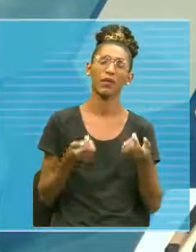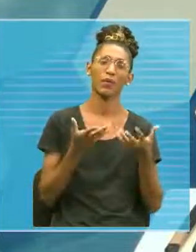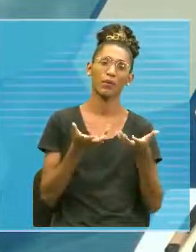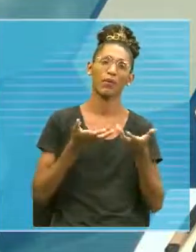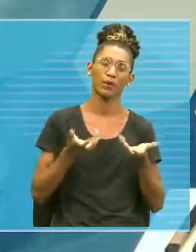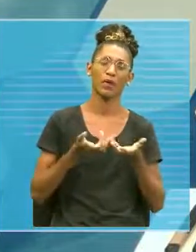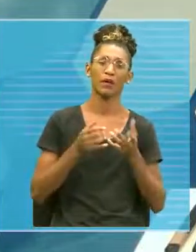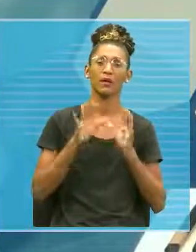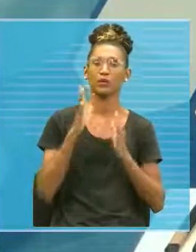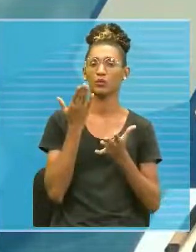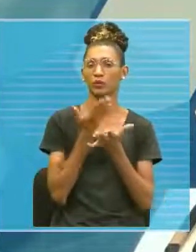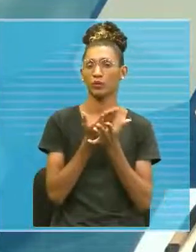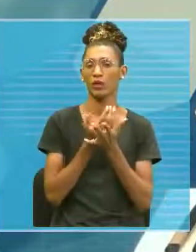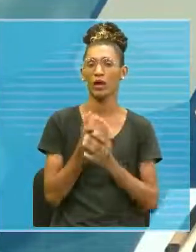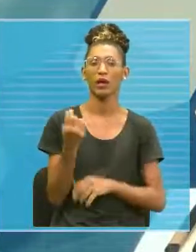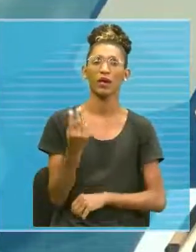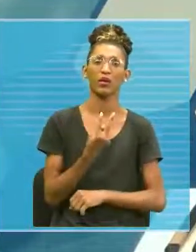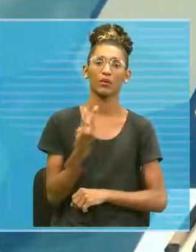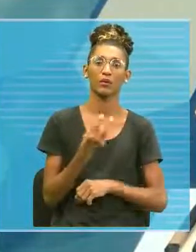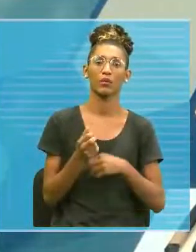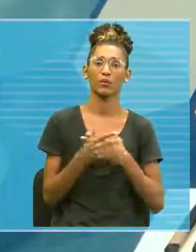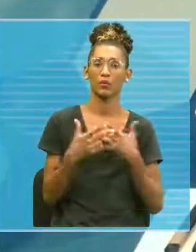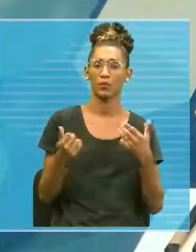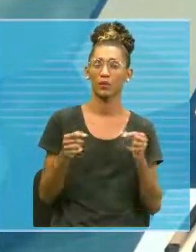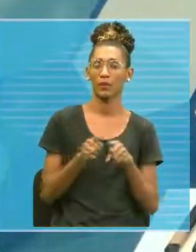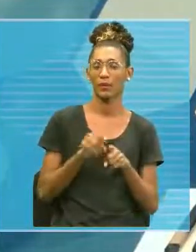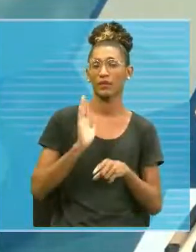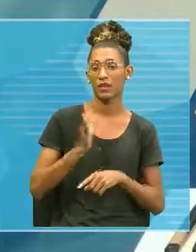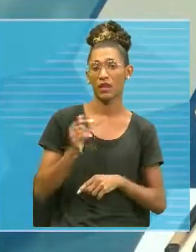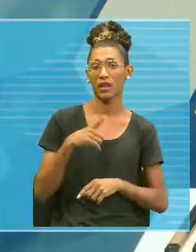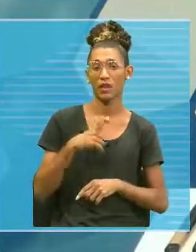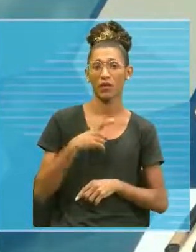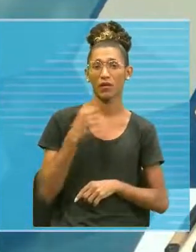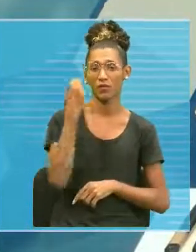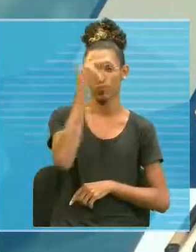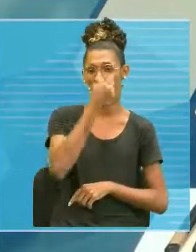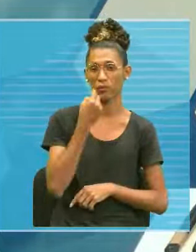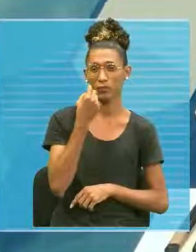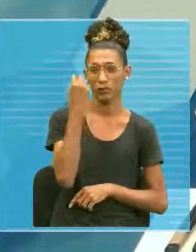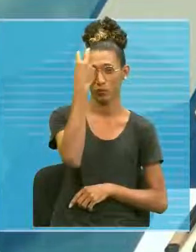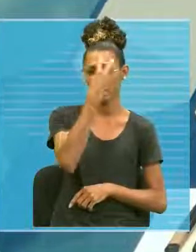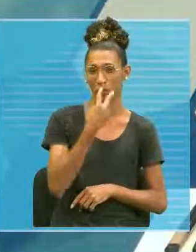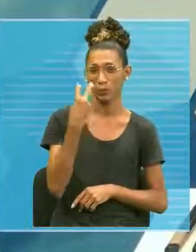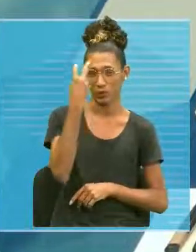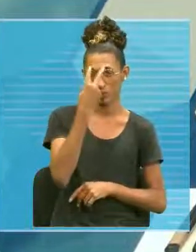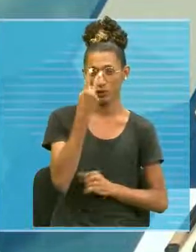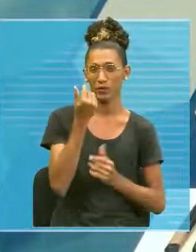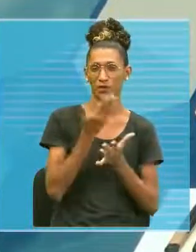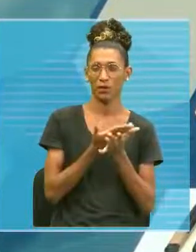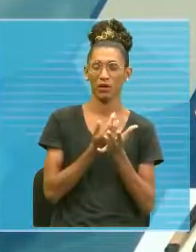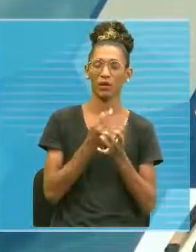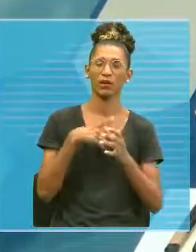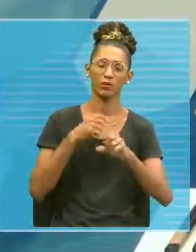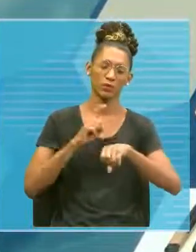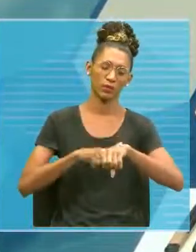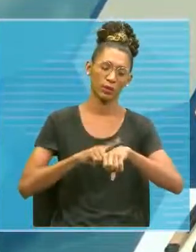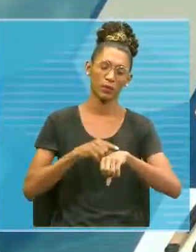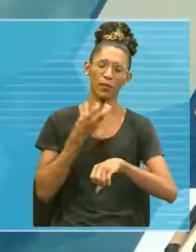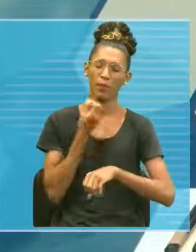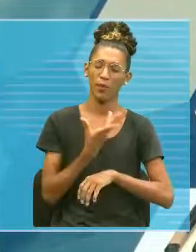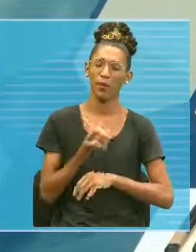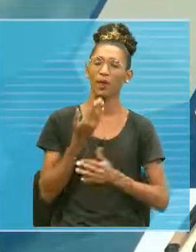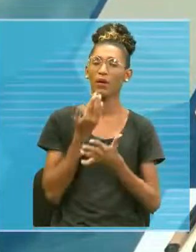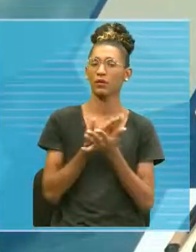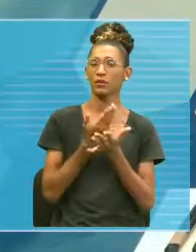trabalhar as duas coisas já que nós temos duas aulas nós temos tempo suficiente então a gente consegue trabalhar bem a